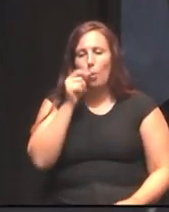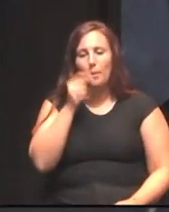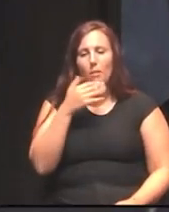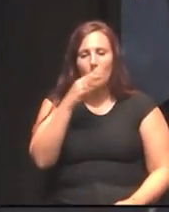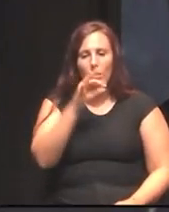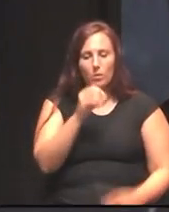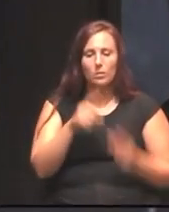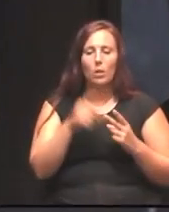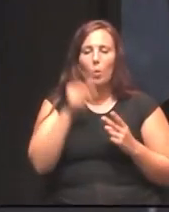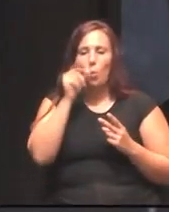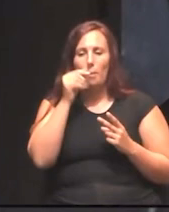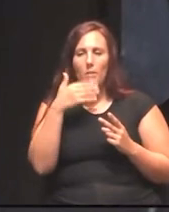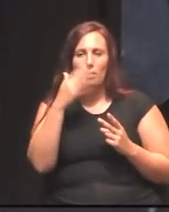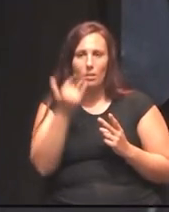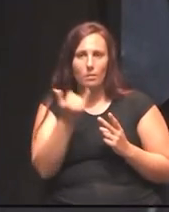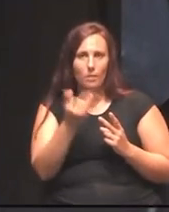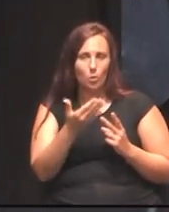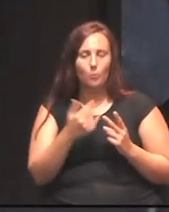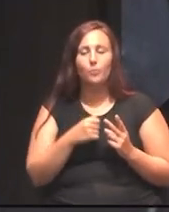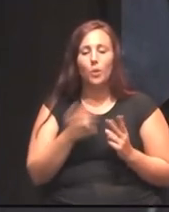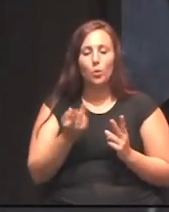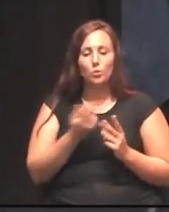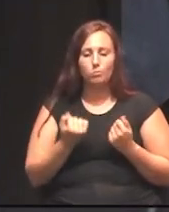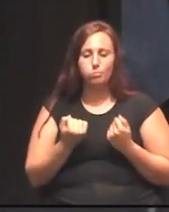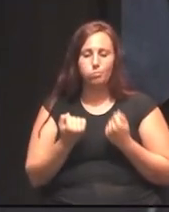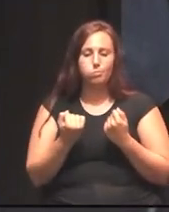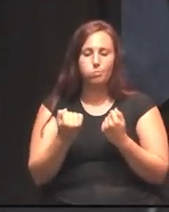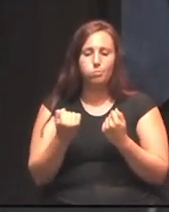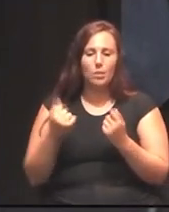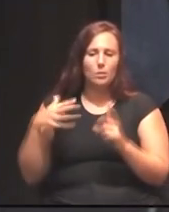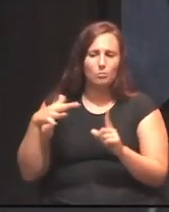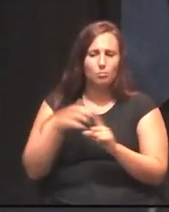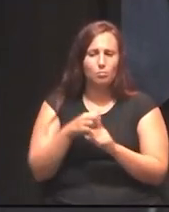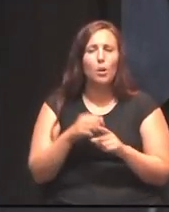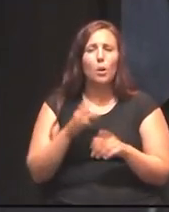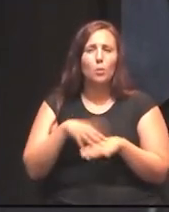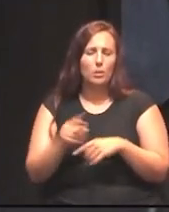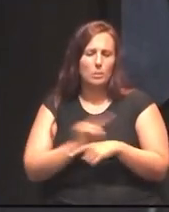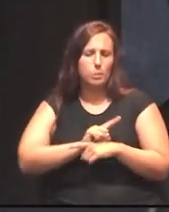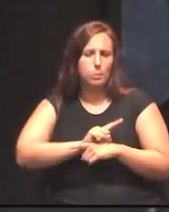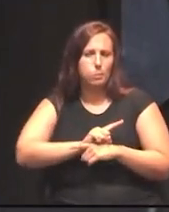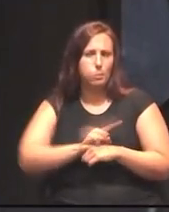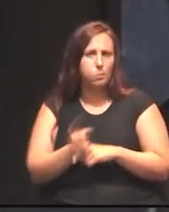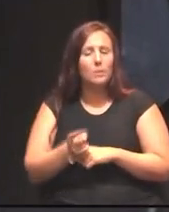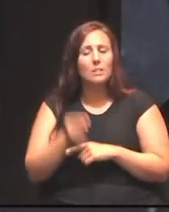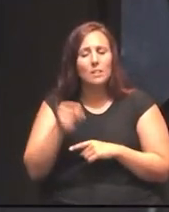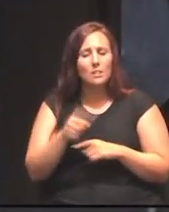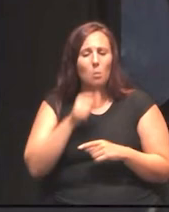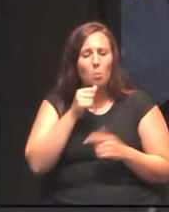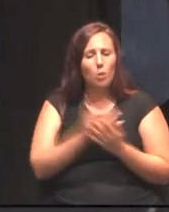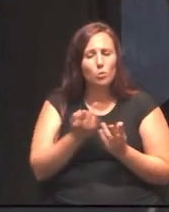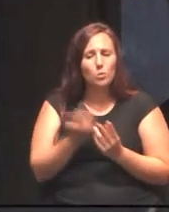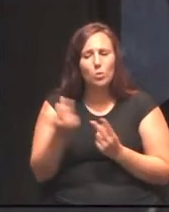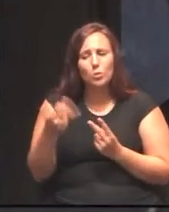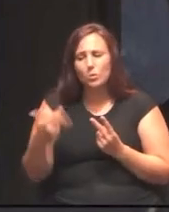anos, um homem de 21 anos. Ambos atropelados por condutores que seguiam demasiado depressa. E estas duas mortes não deveriam ter acontecido.